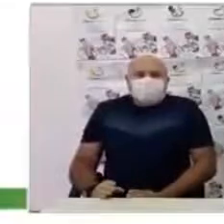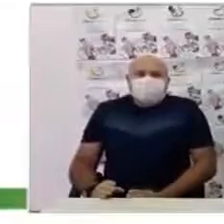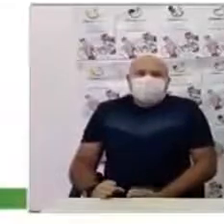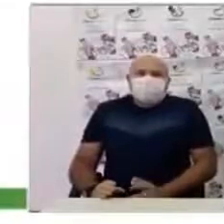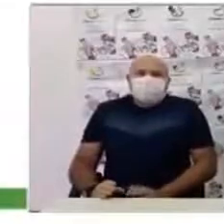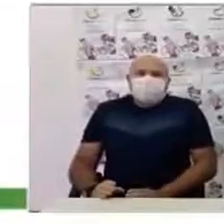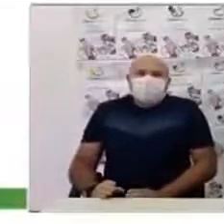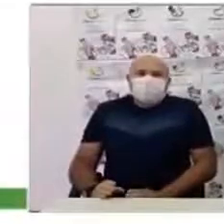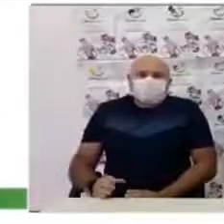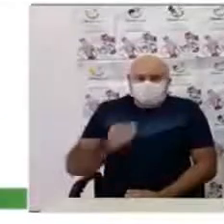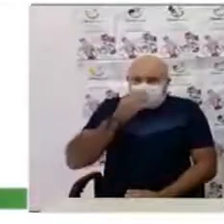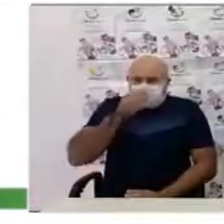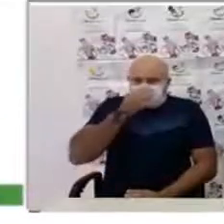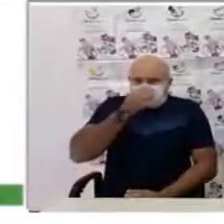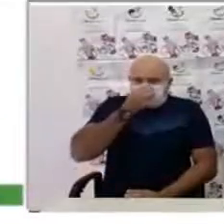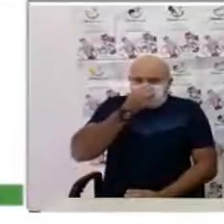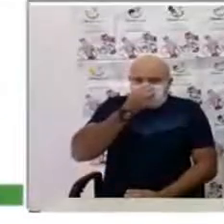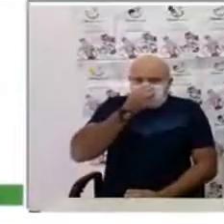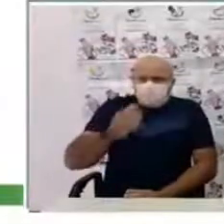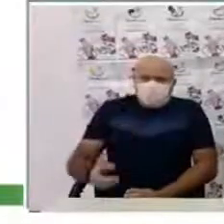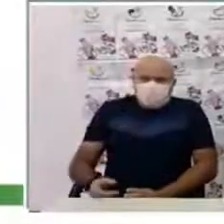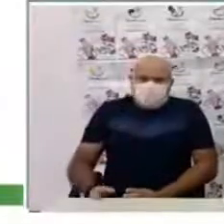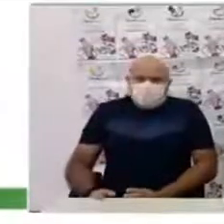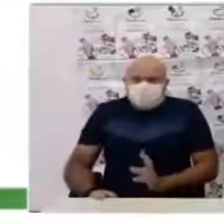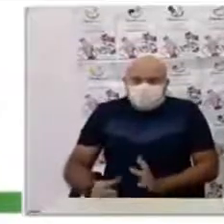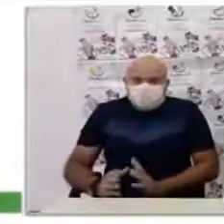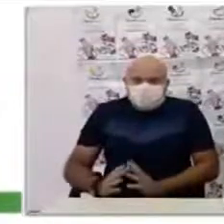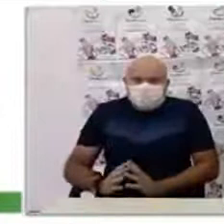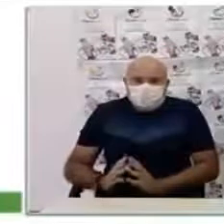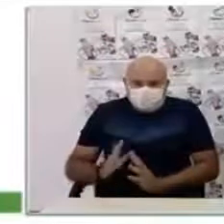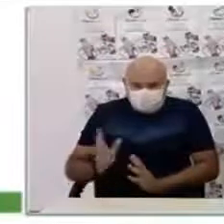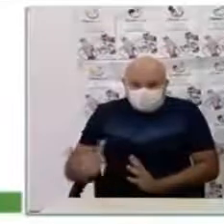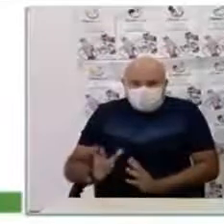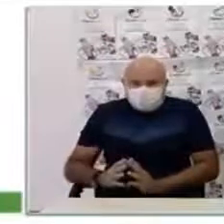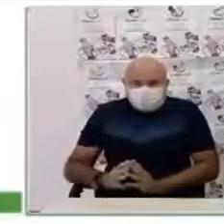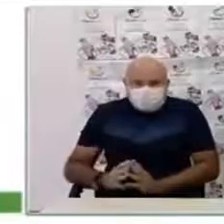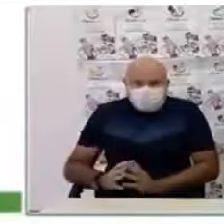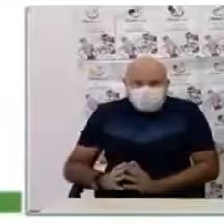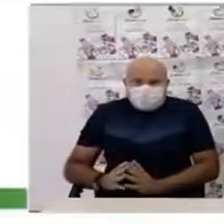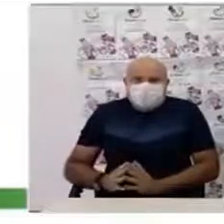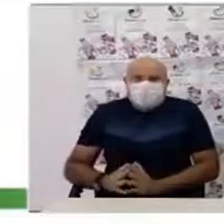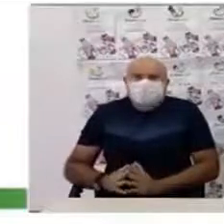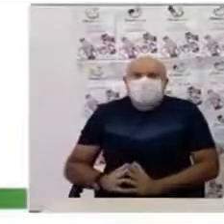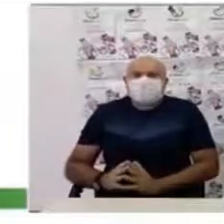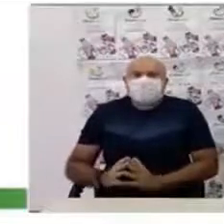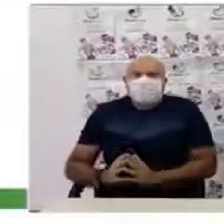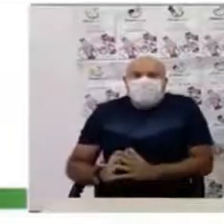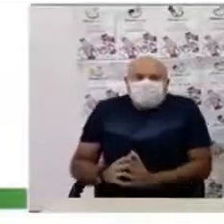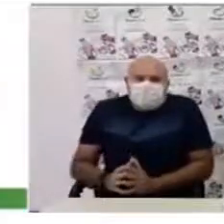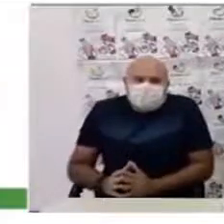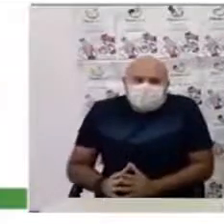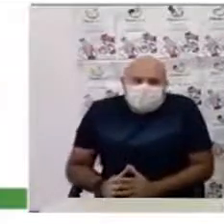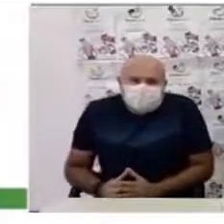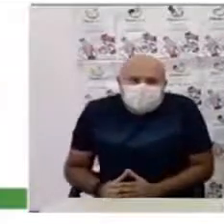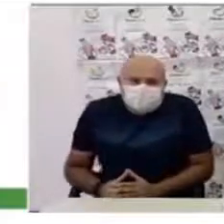Bom, então você está vendo agora, pode voltar um pouquinho aí, pronto. Não, mais para frente, na próxima tela, isso. Aí